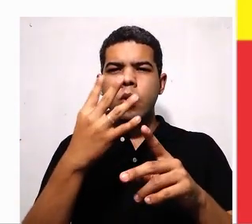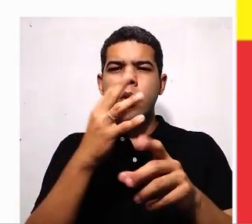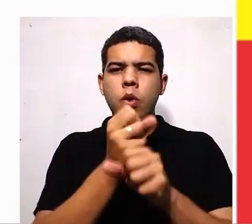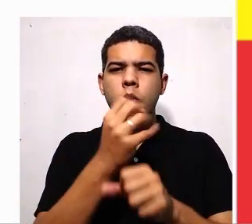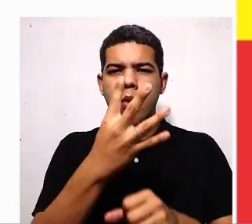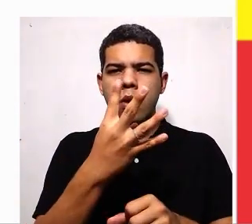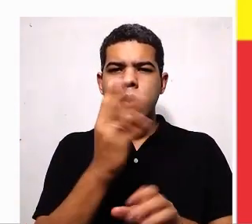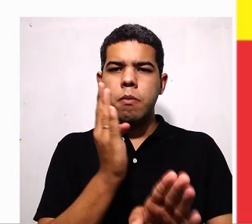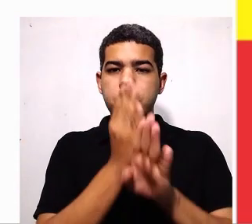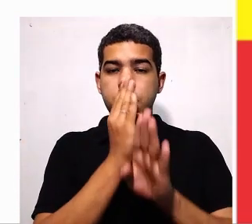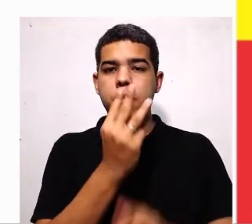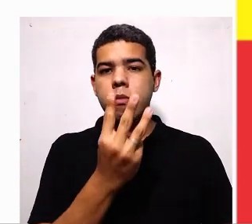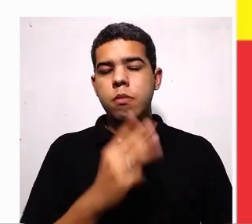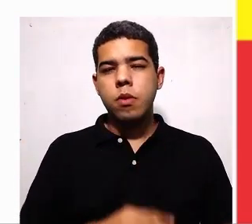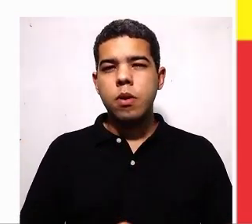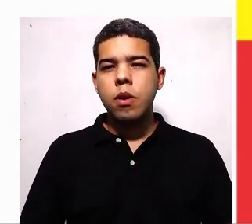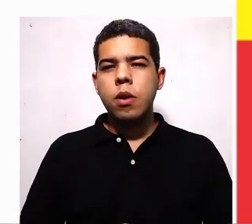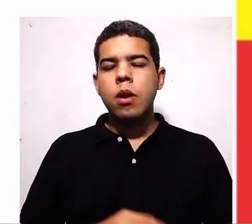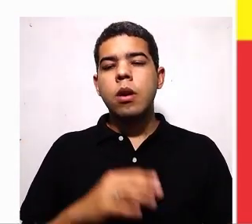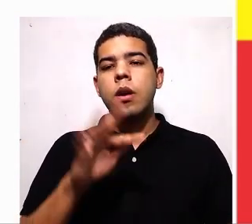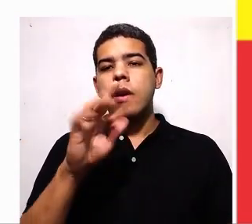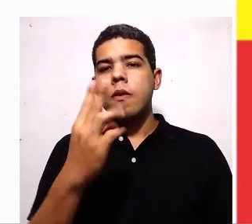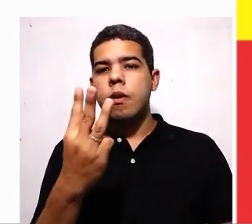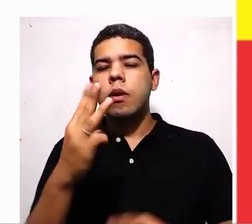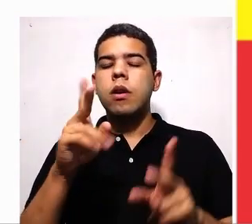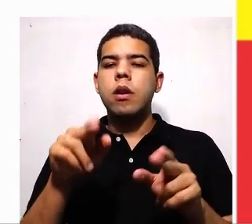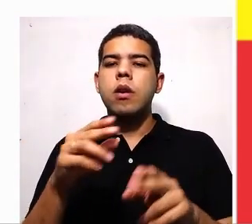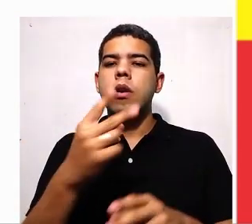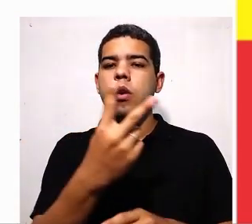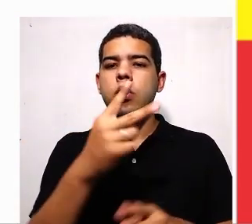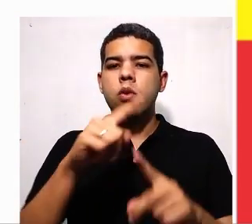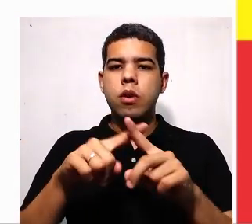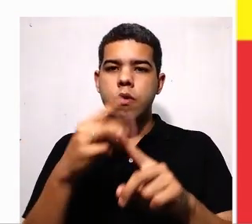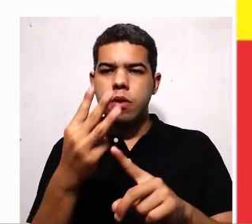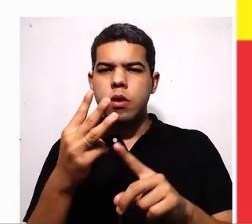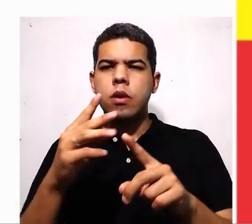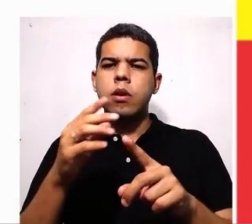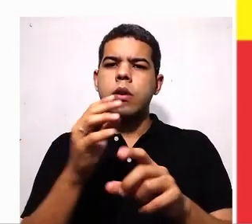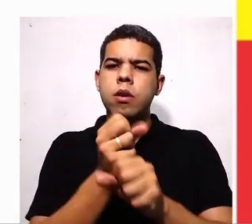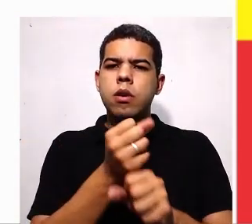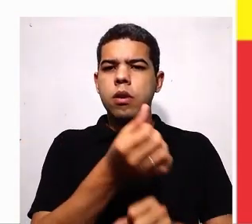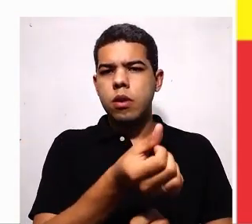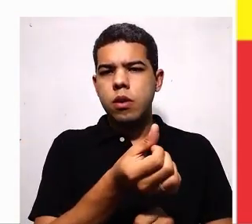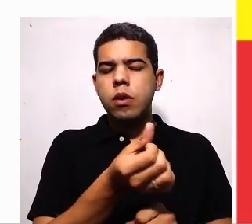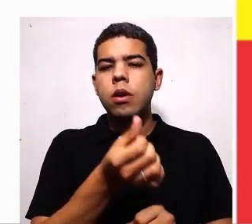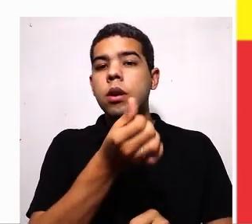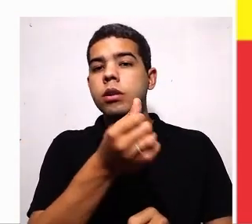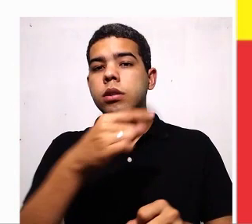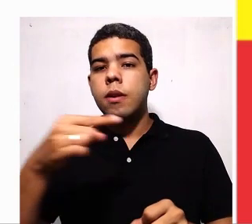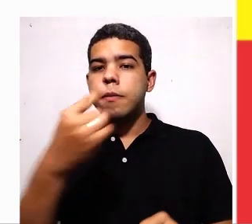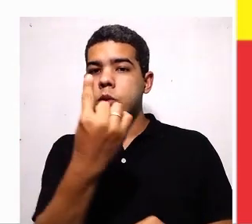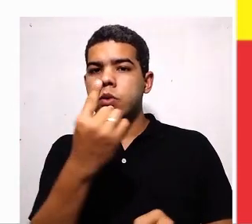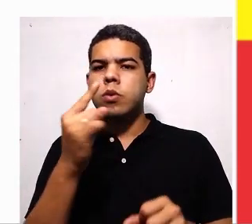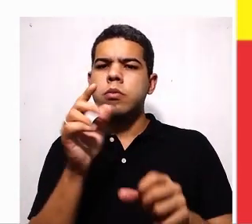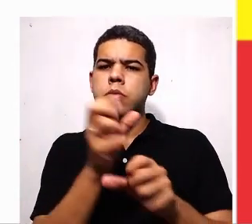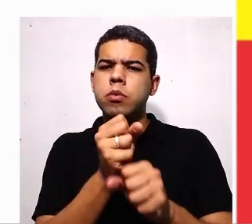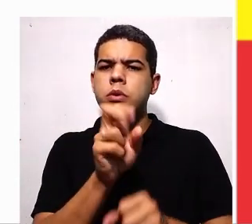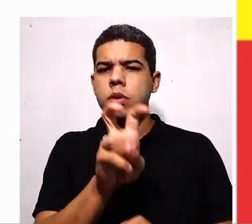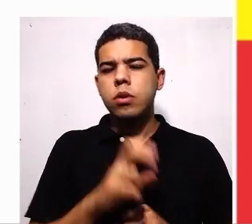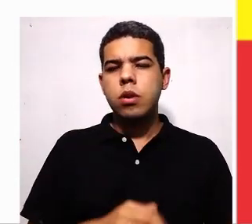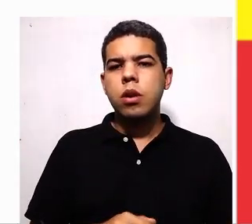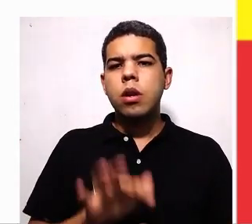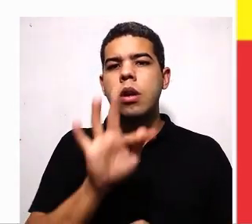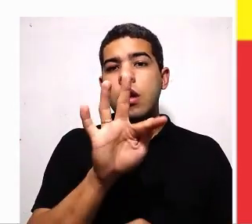1, bateu 3. F3, então F3 é igual a 2 vezes 3, 6. 6 menos 1, 5.